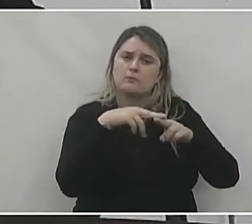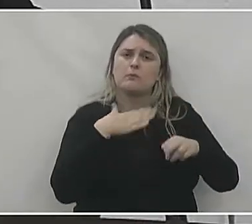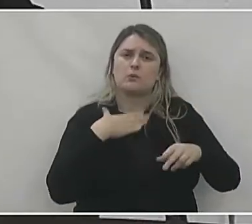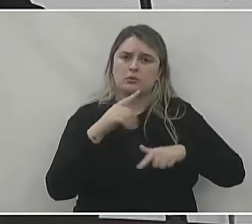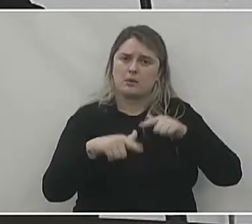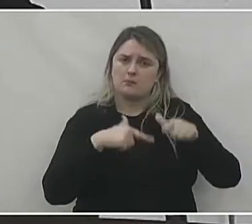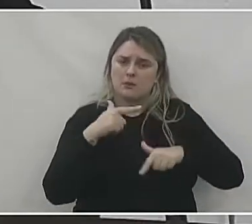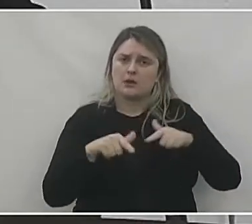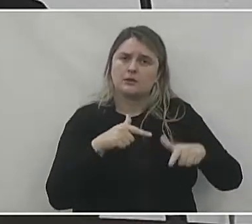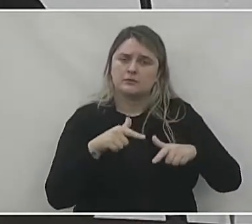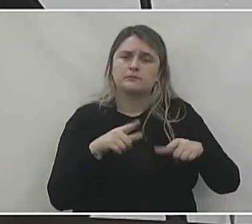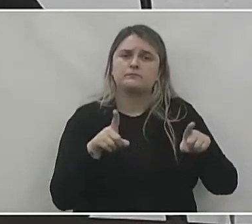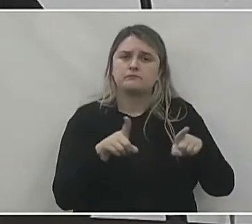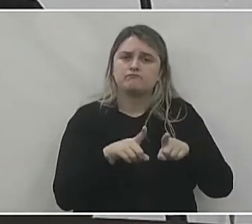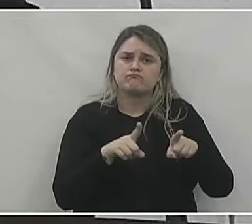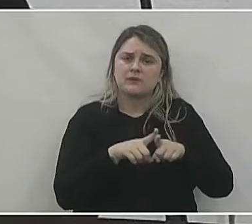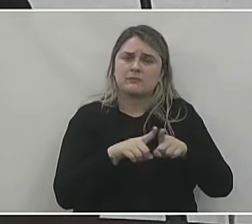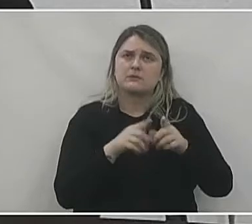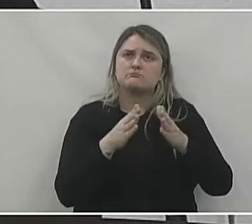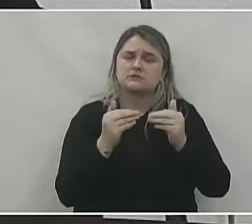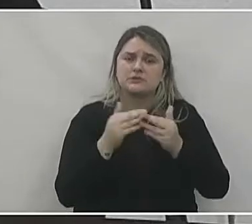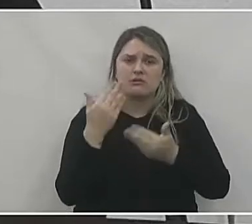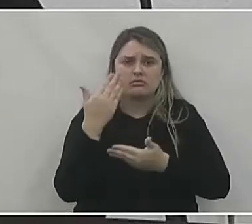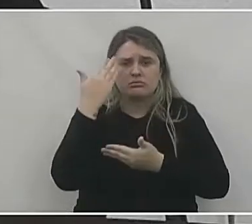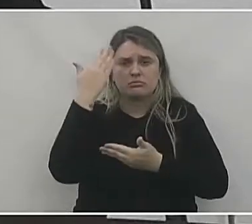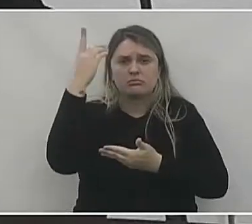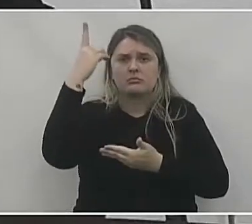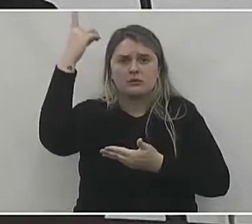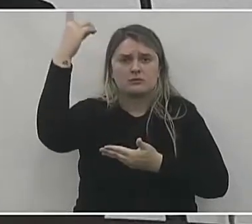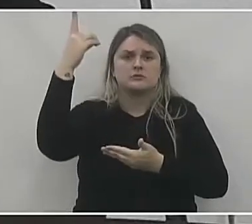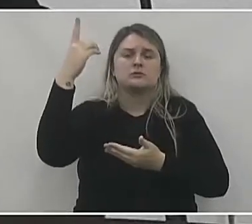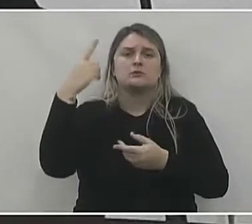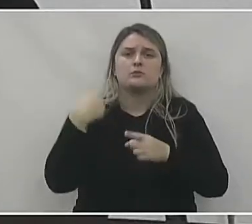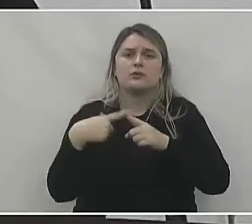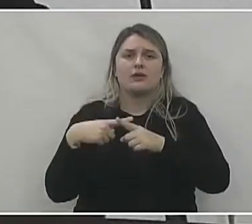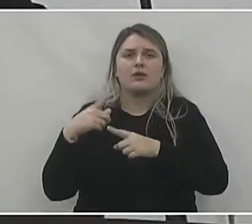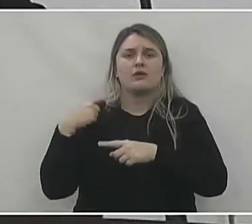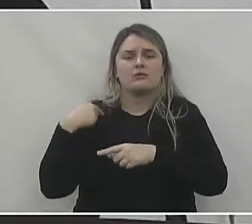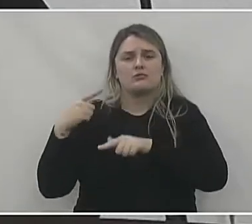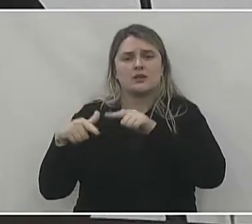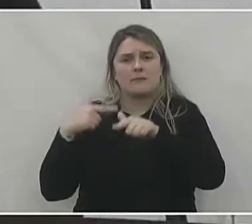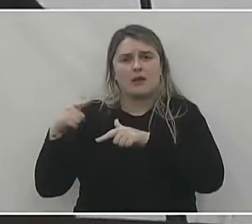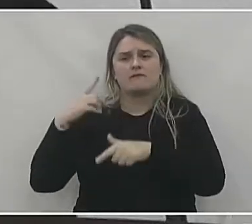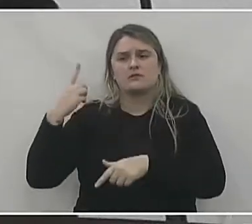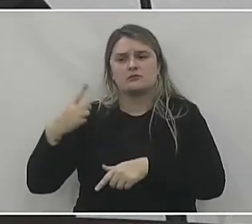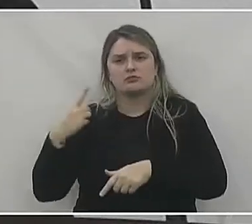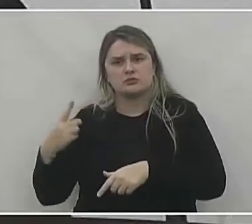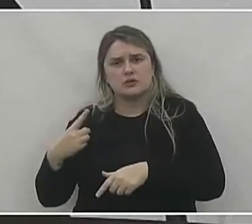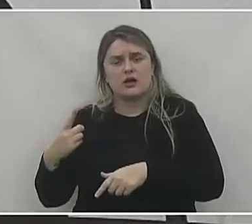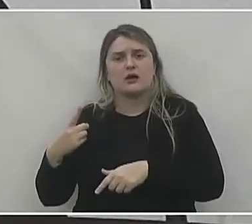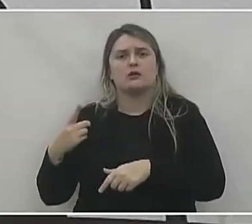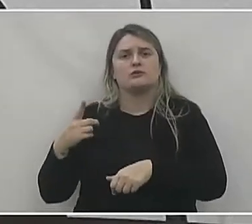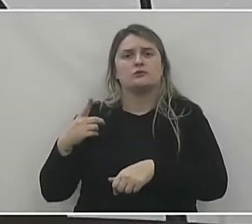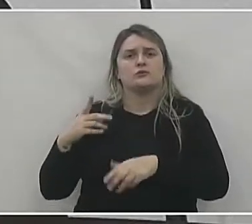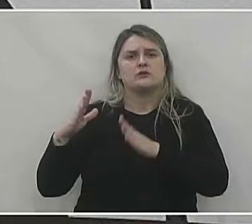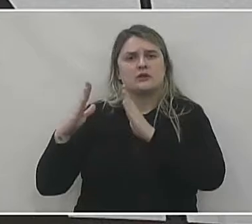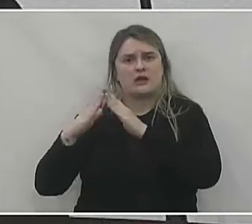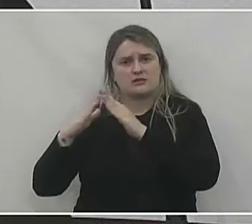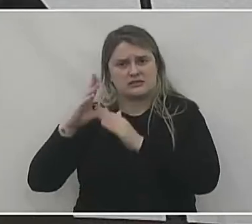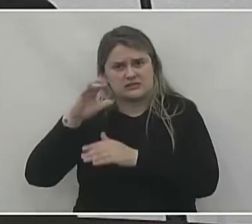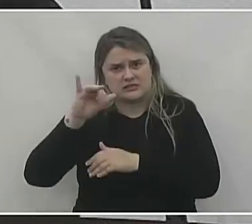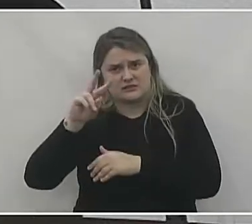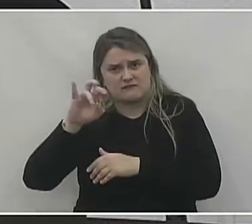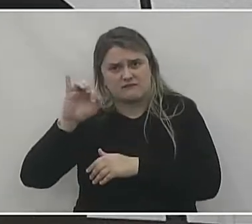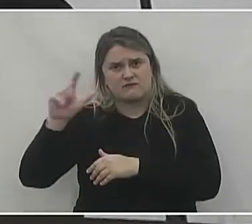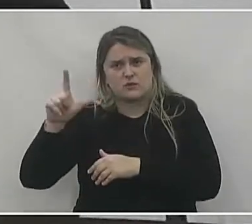trabalho e graças a Deus por eu estar naquele posto tão importante que na hora que em